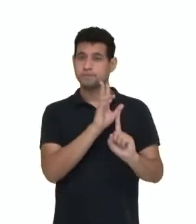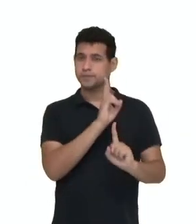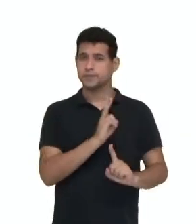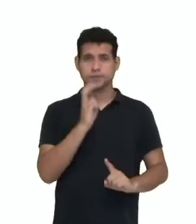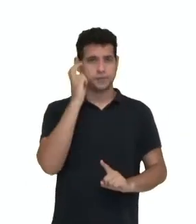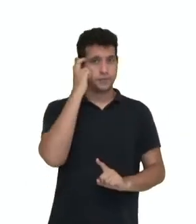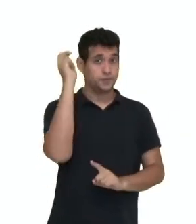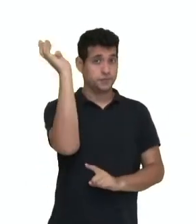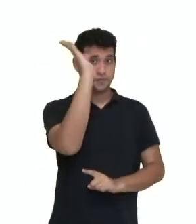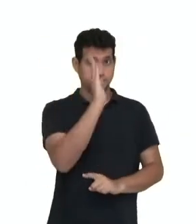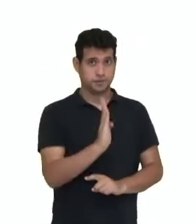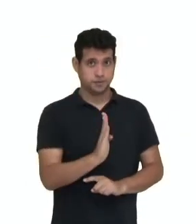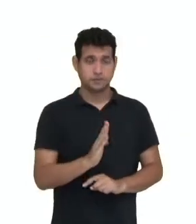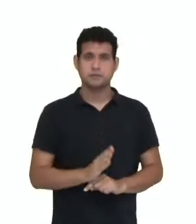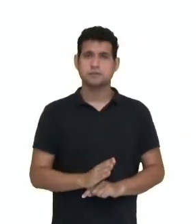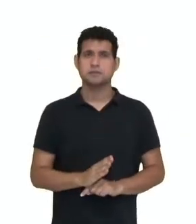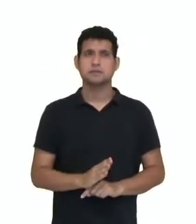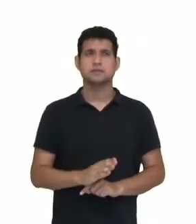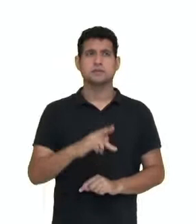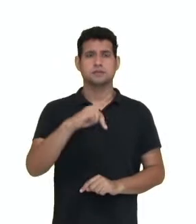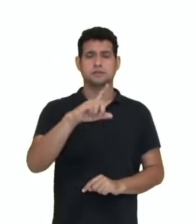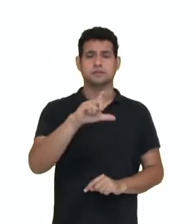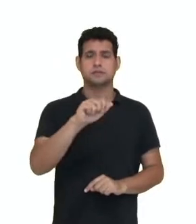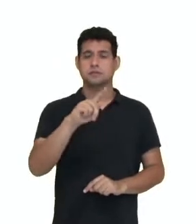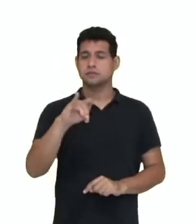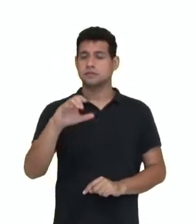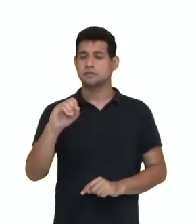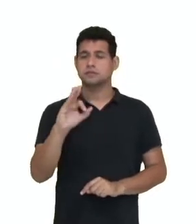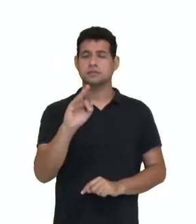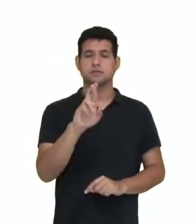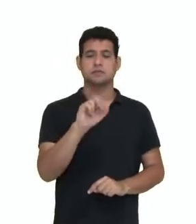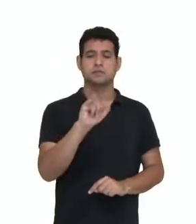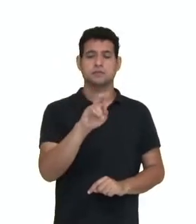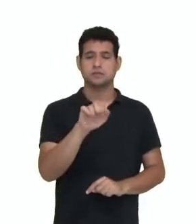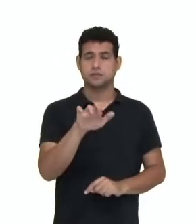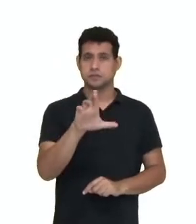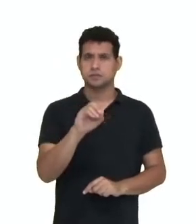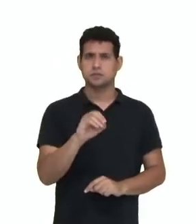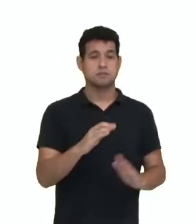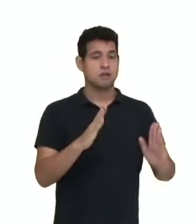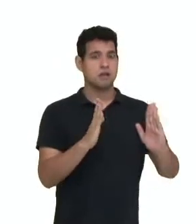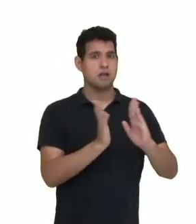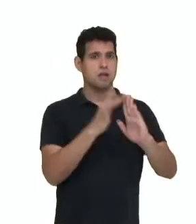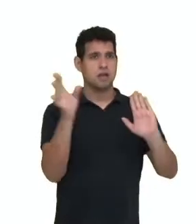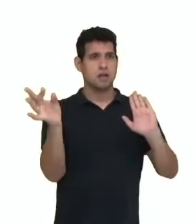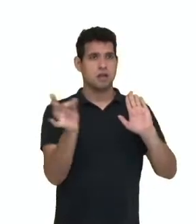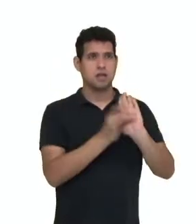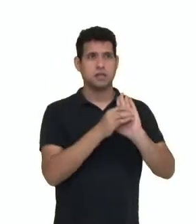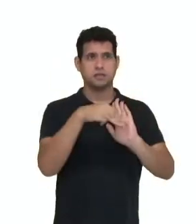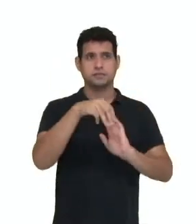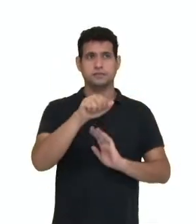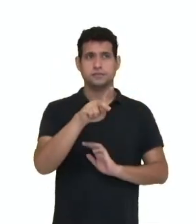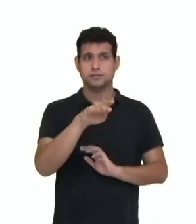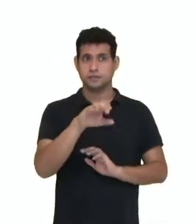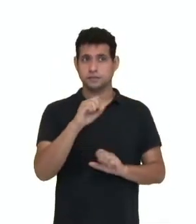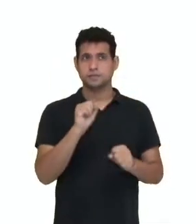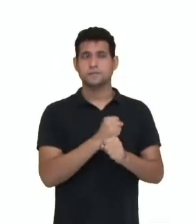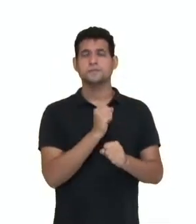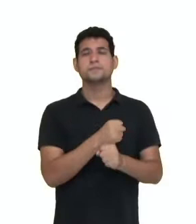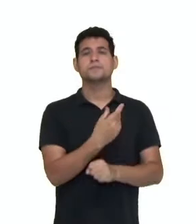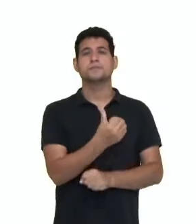brasileira. Veja, Palácio de Friburgo, residência oficial de Maurício de Nassau entre 1640